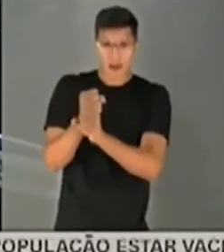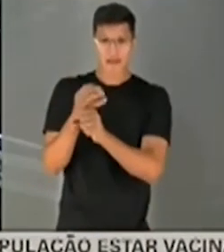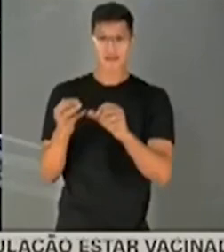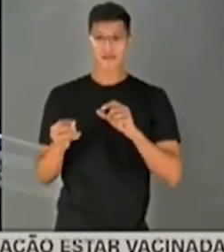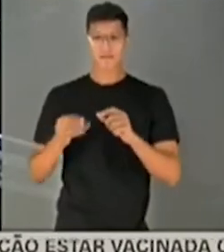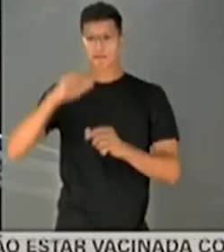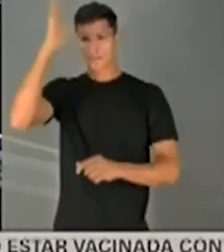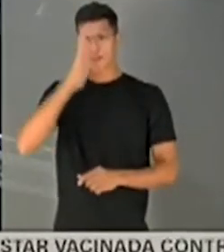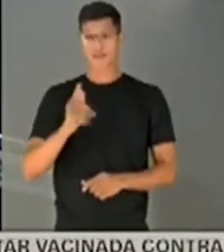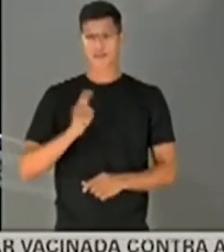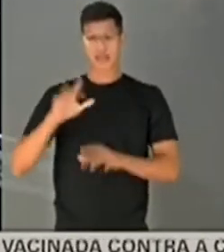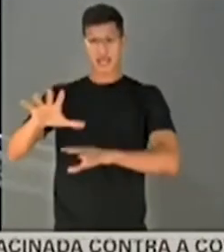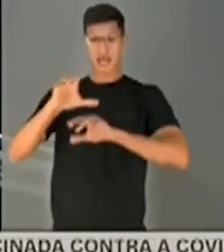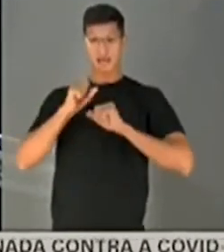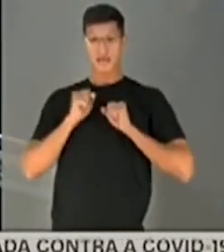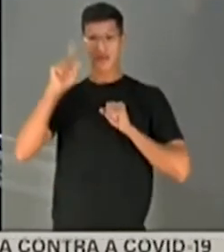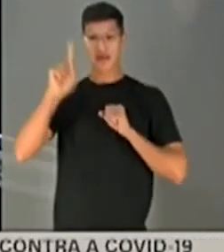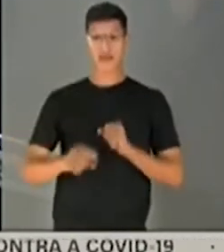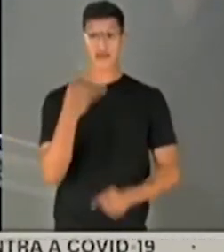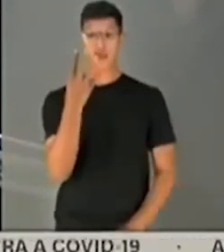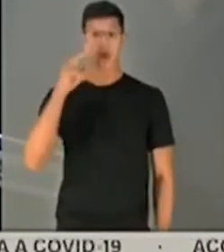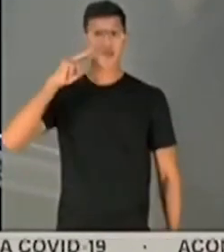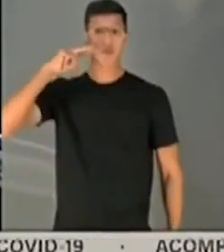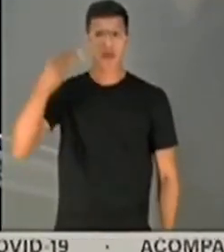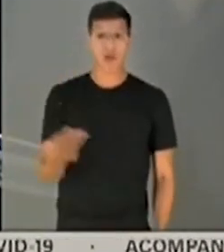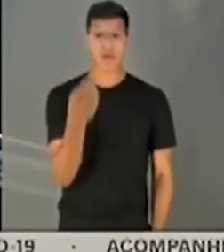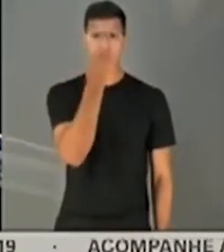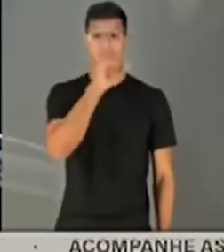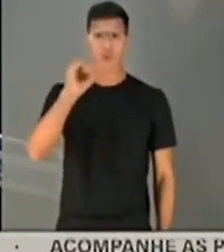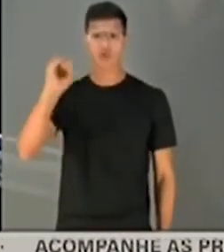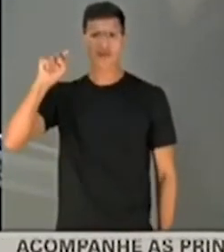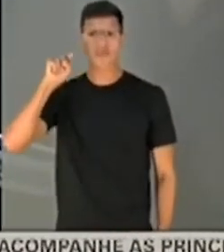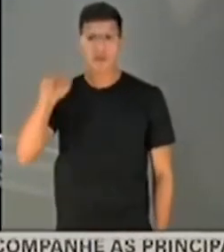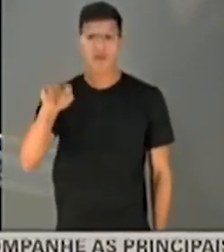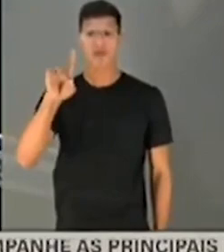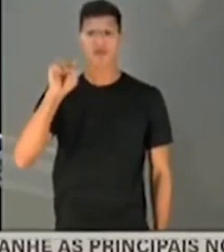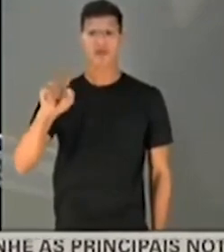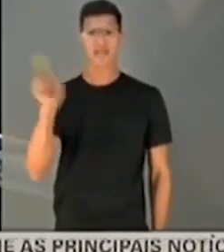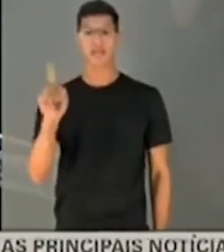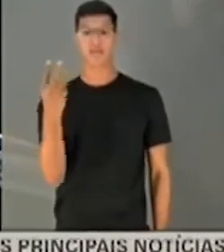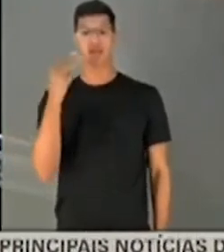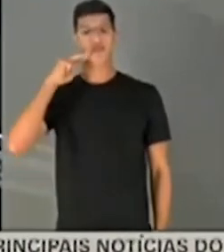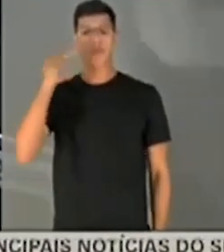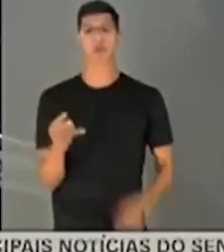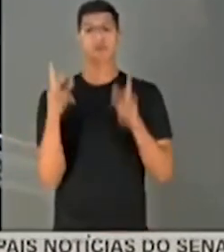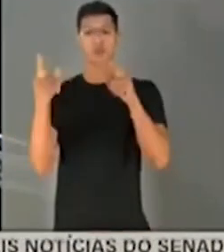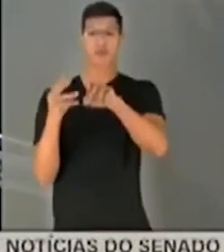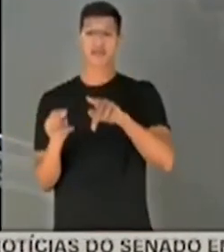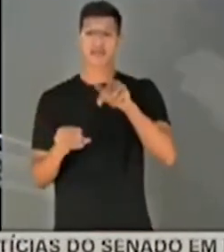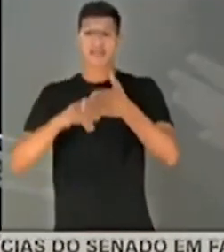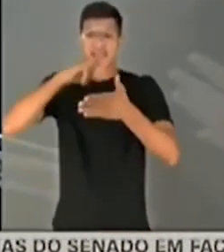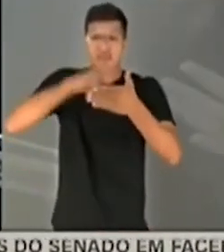o que o Brasil teria que receber é 4.800.000 doses, e não 3 milhões como está aqui.